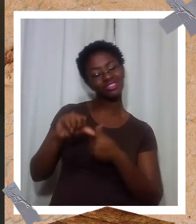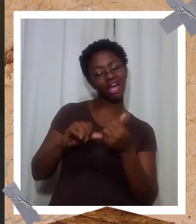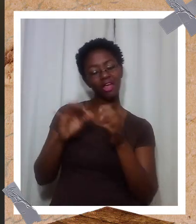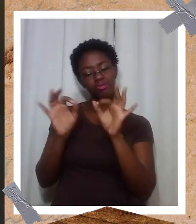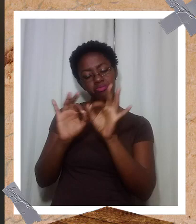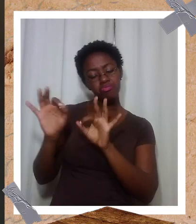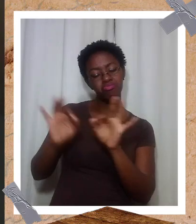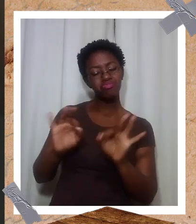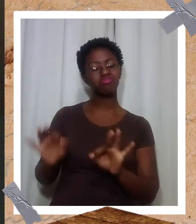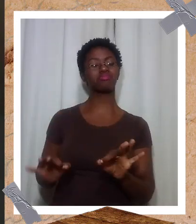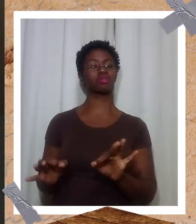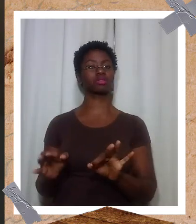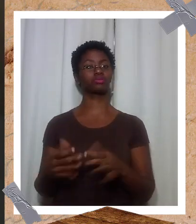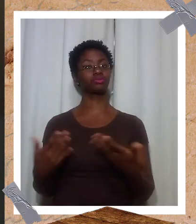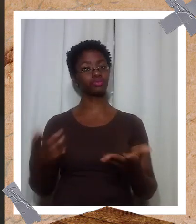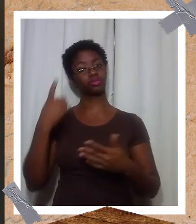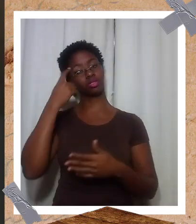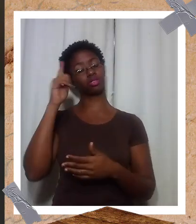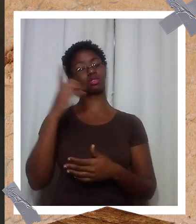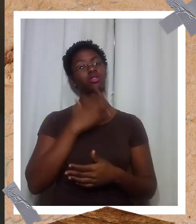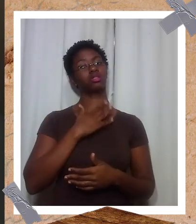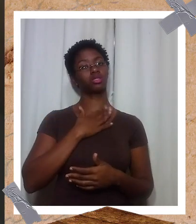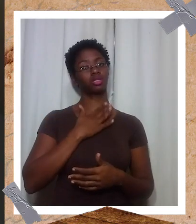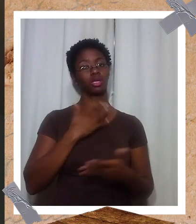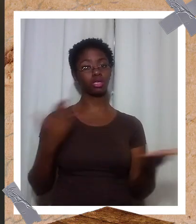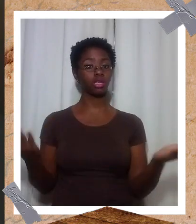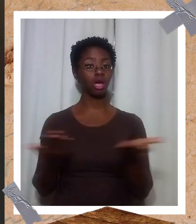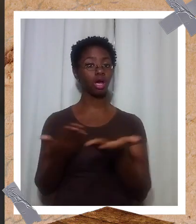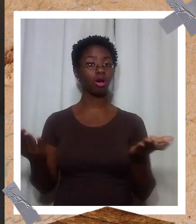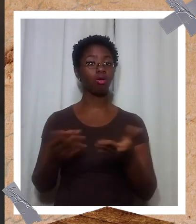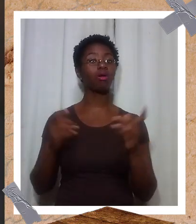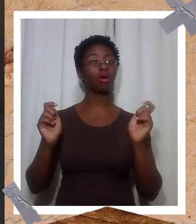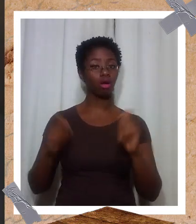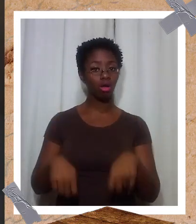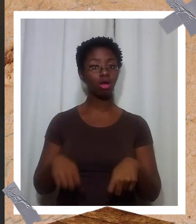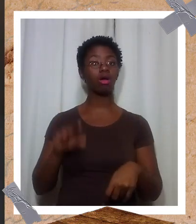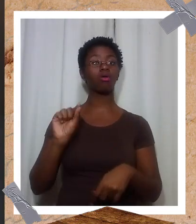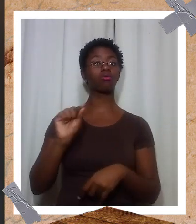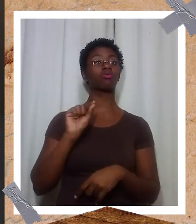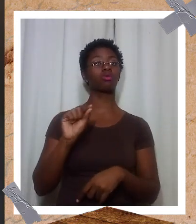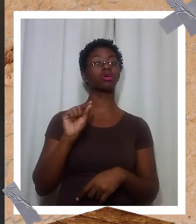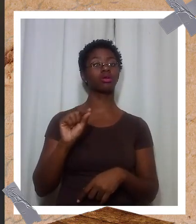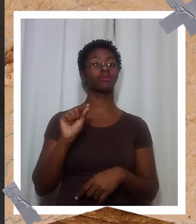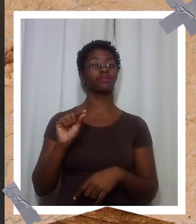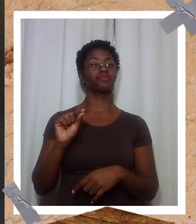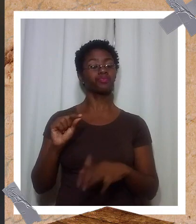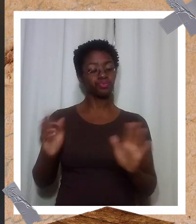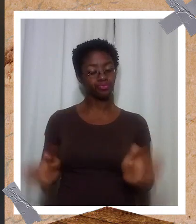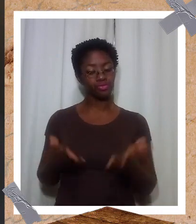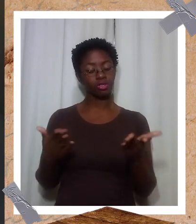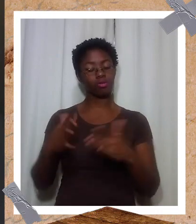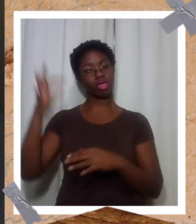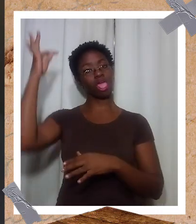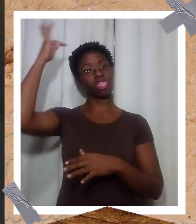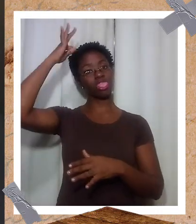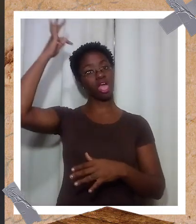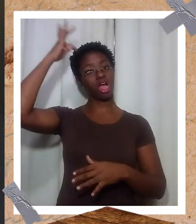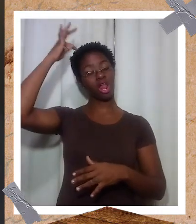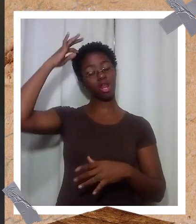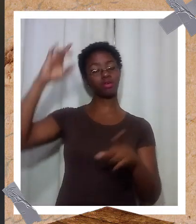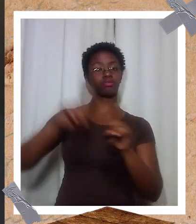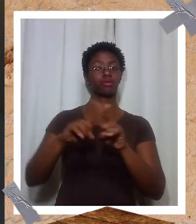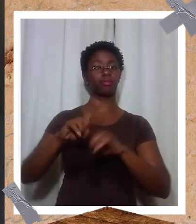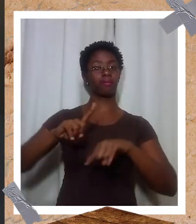minha ideia atualmente também é potencializar esses talentos, né? A partir de ferramentas, a